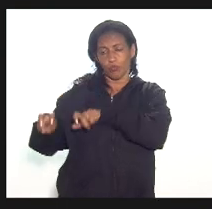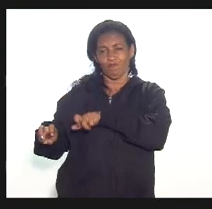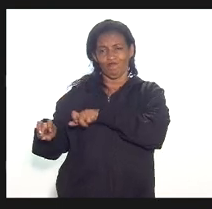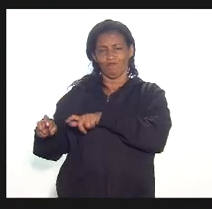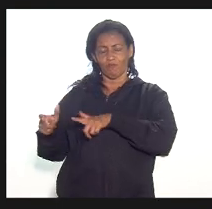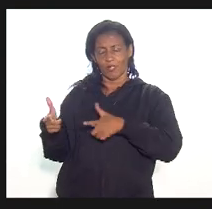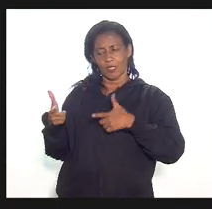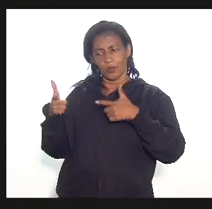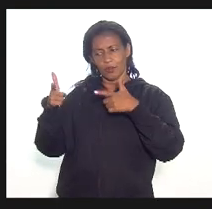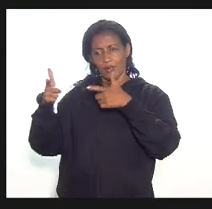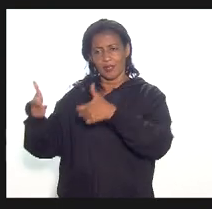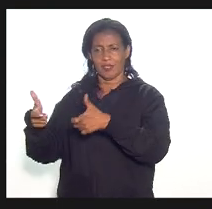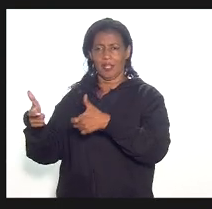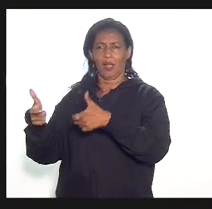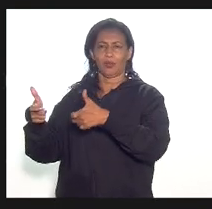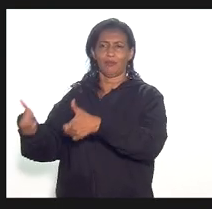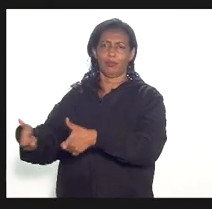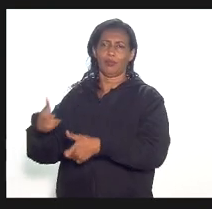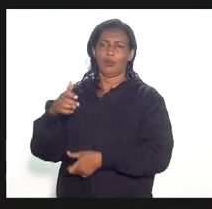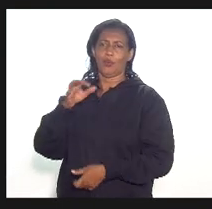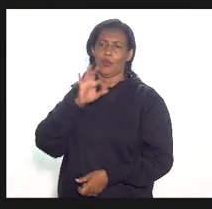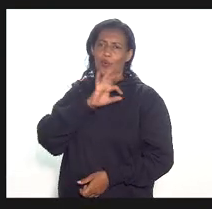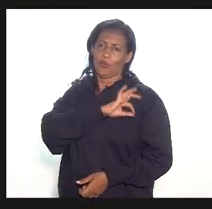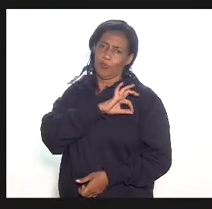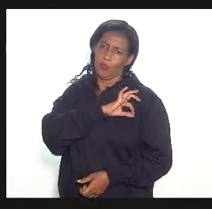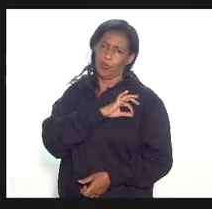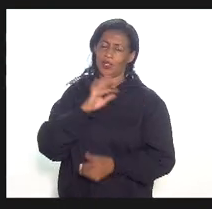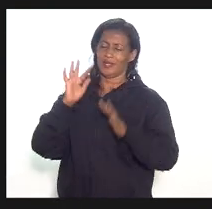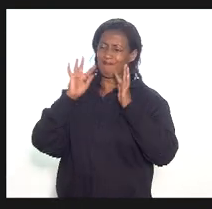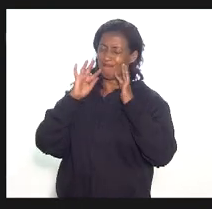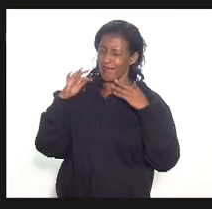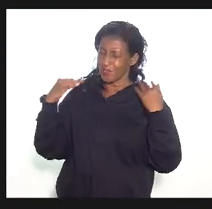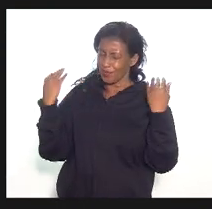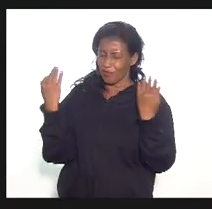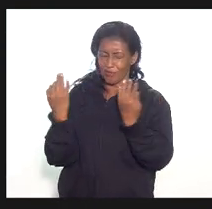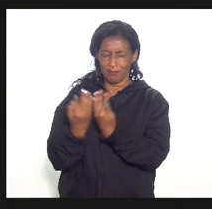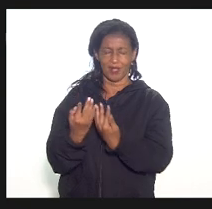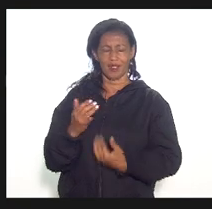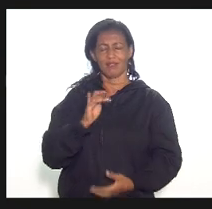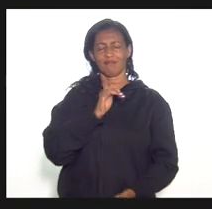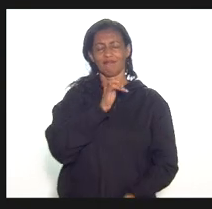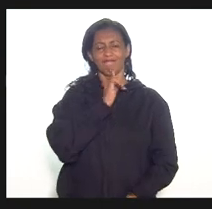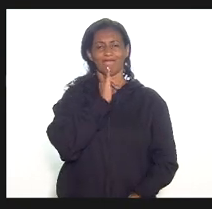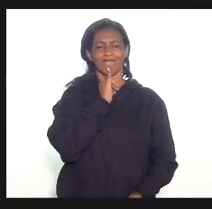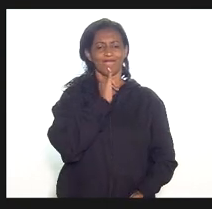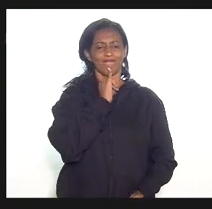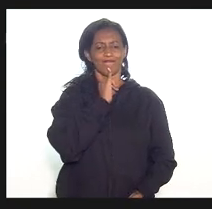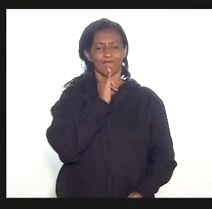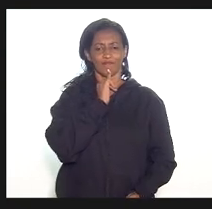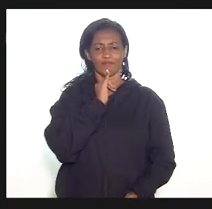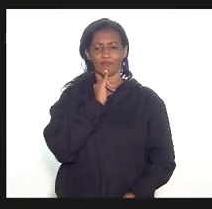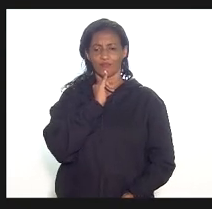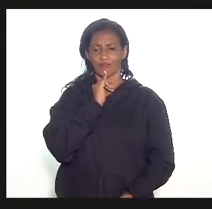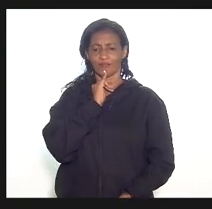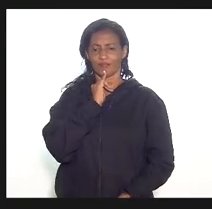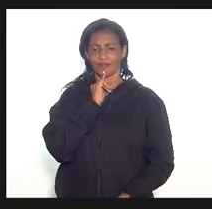grande perda pra gente mais uma família que infelizmente vai ficar